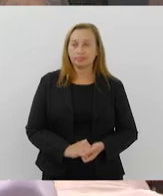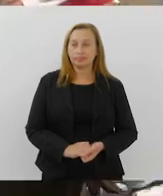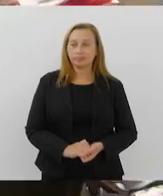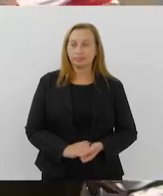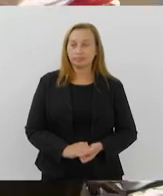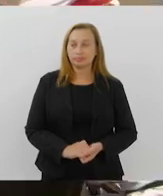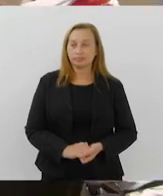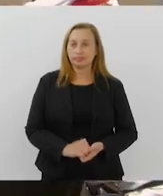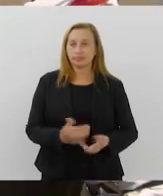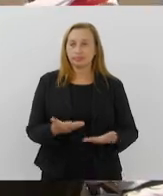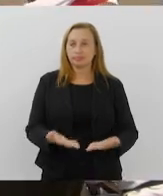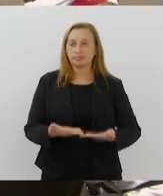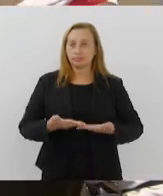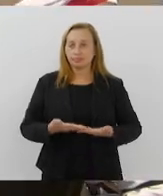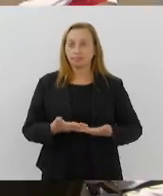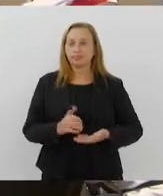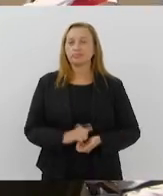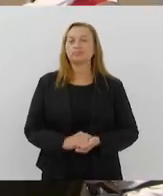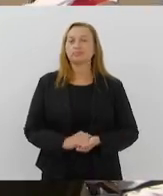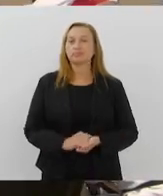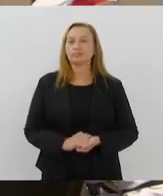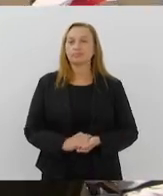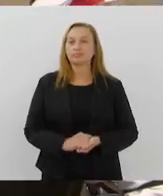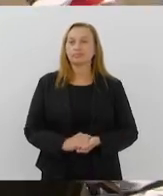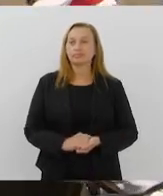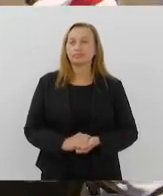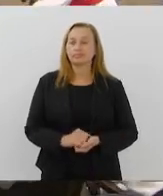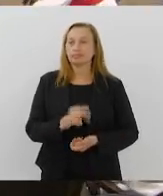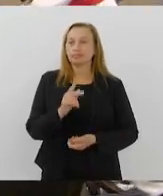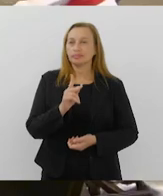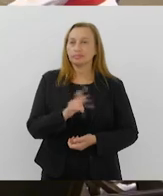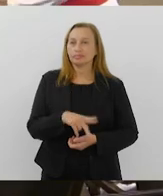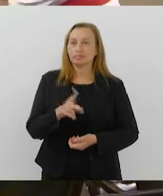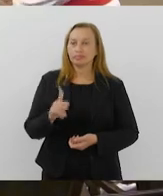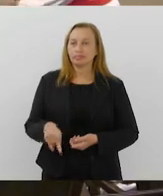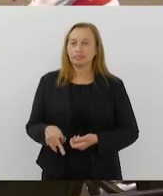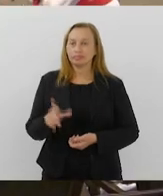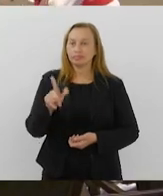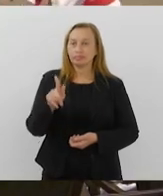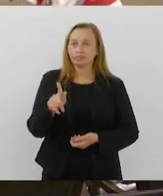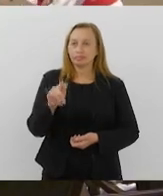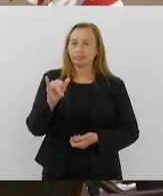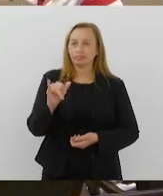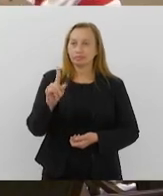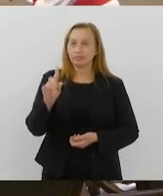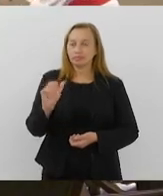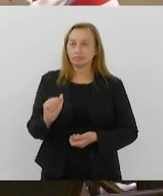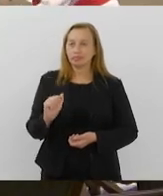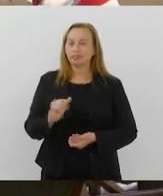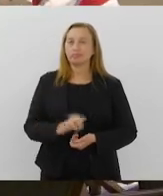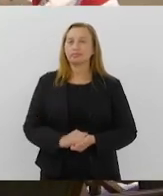Próximo agraciado, mestre Giba, Gilberto Cardoso.